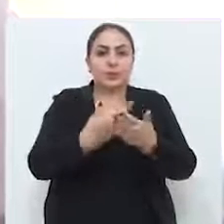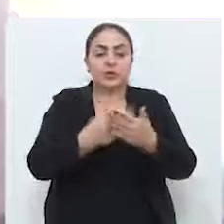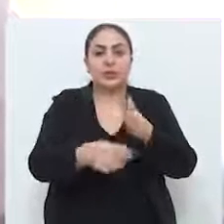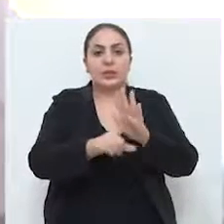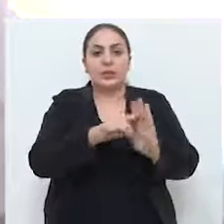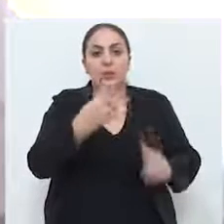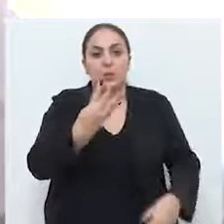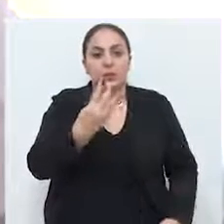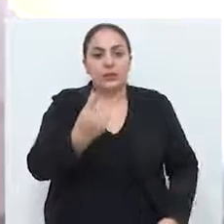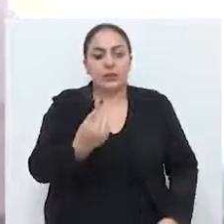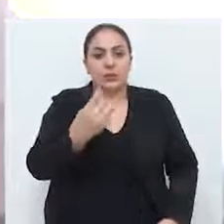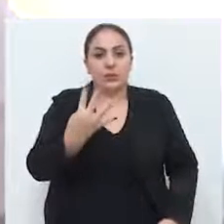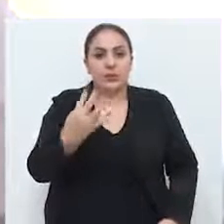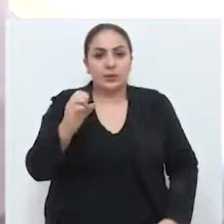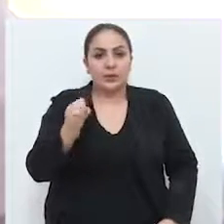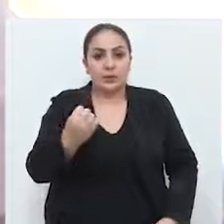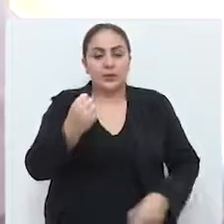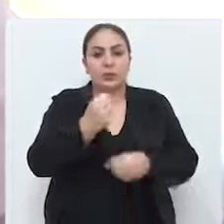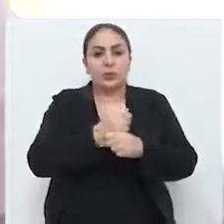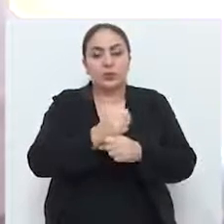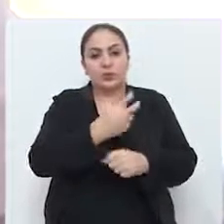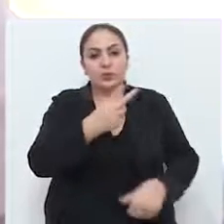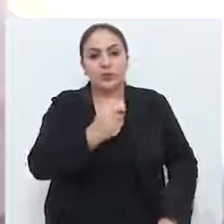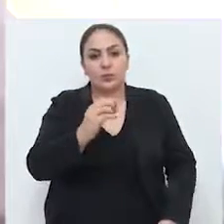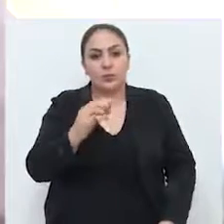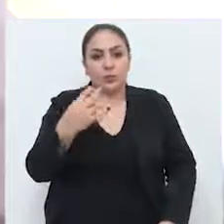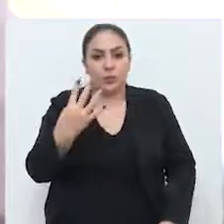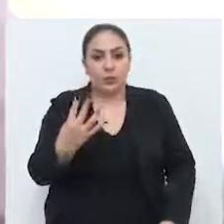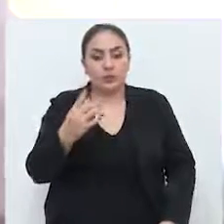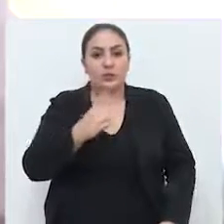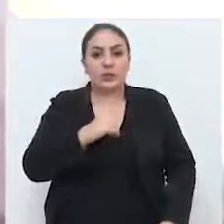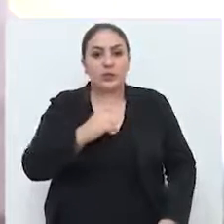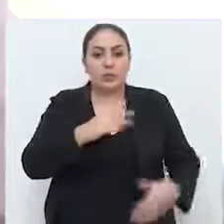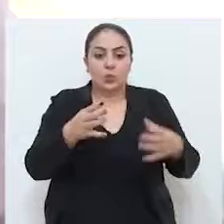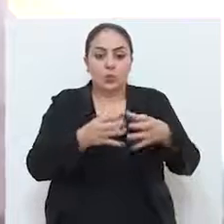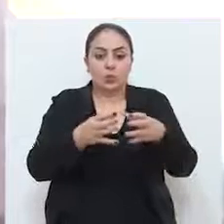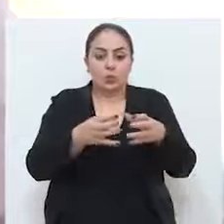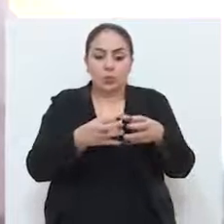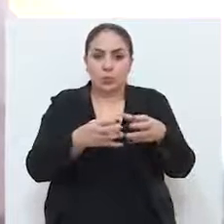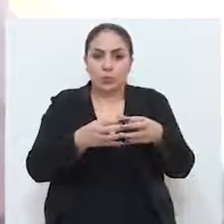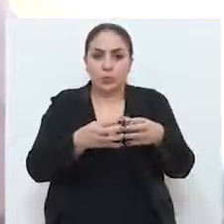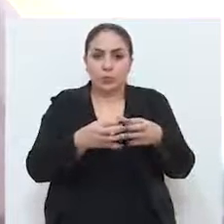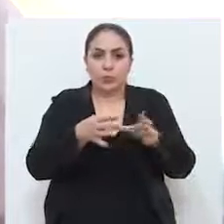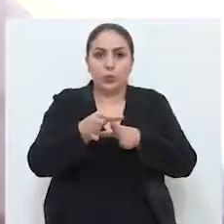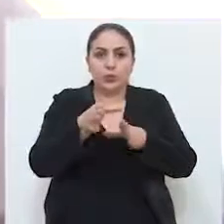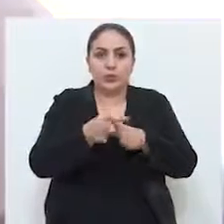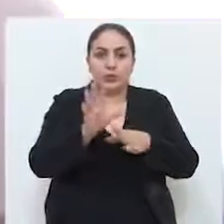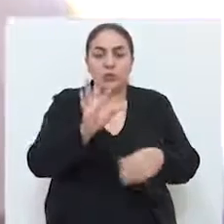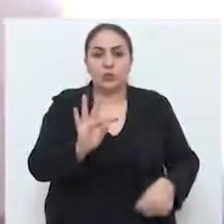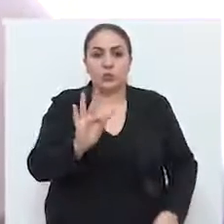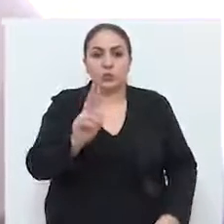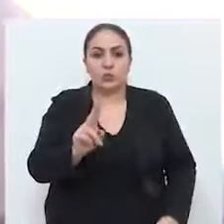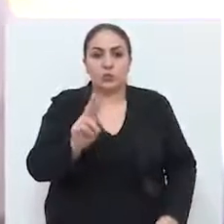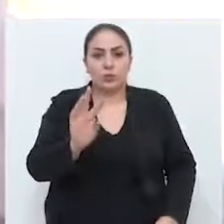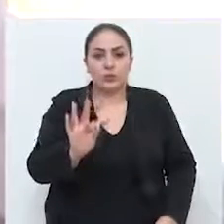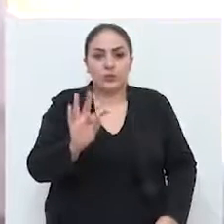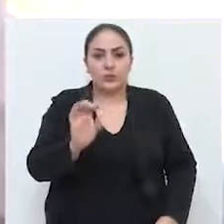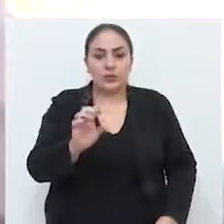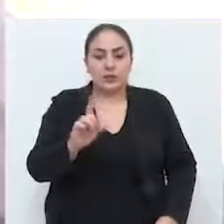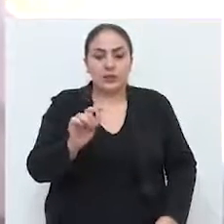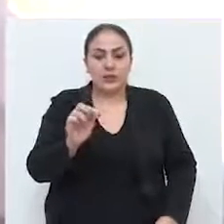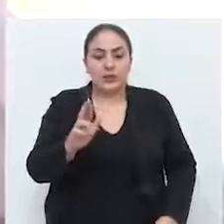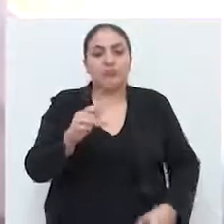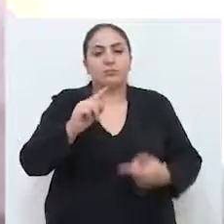estudo da Lei 4148 de 2004, a qual o colegiado do Conselho Tutelar de Passo Fundo